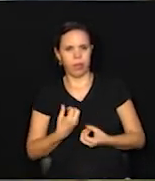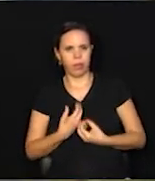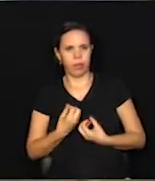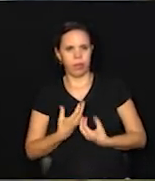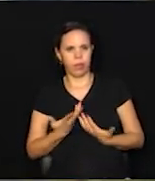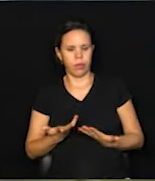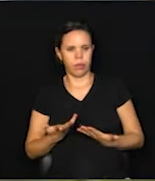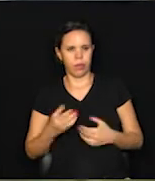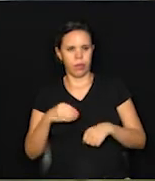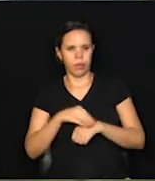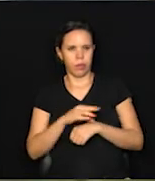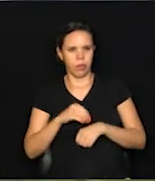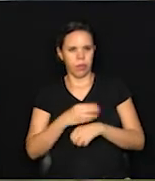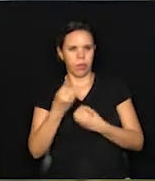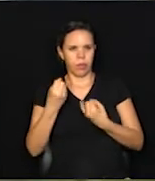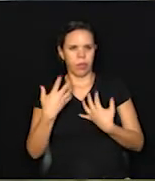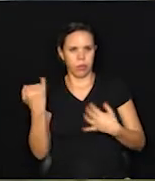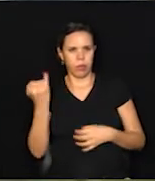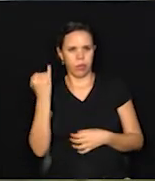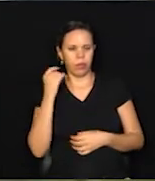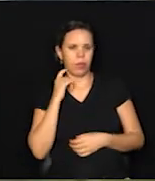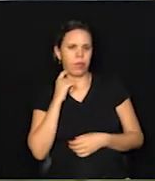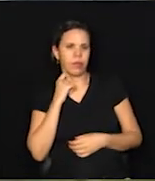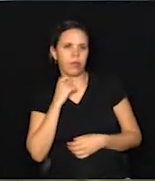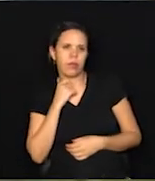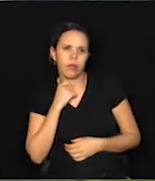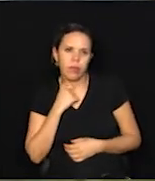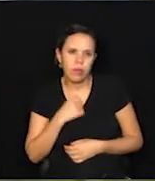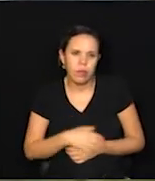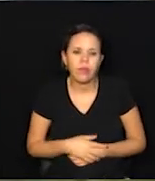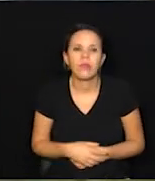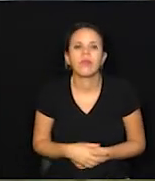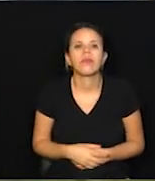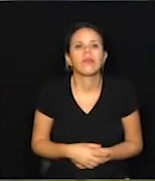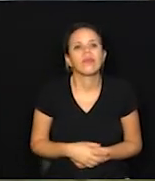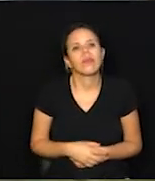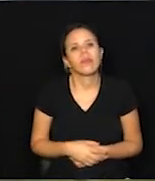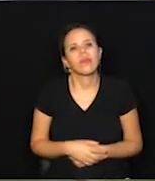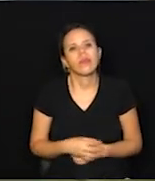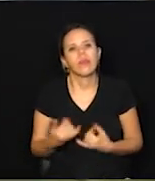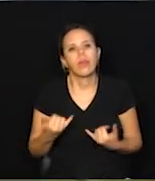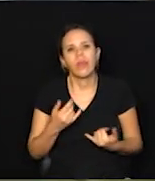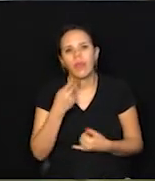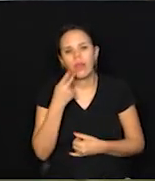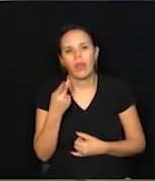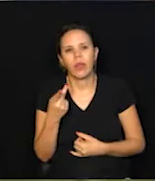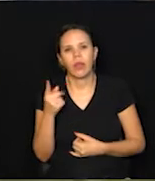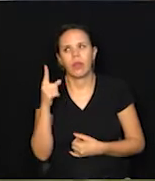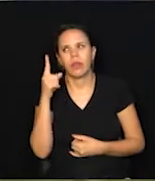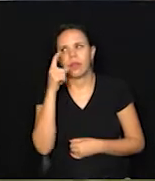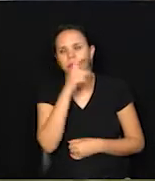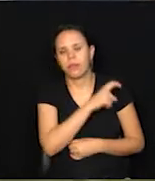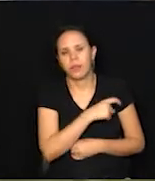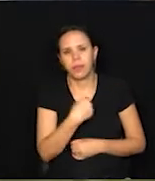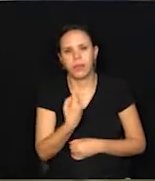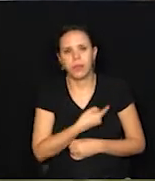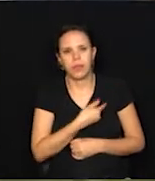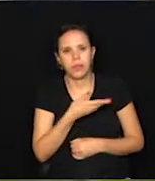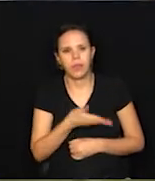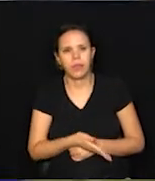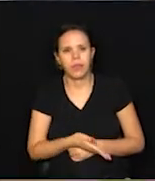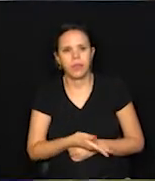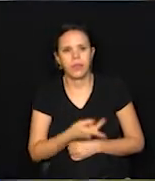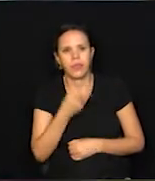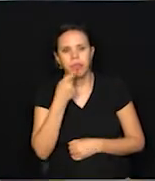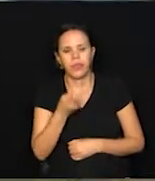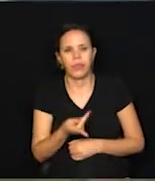nos trouxe explicações importantes. Uma delas, doutora Cíntia, ela disse: olha, é muito difícil a gente dizer